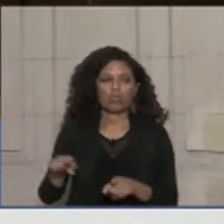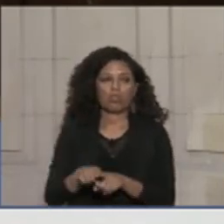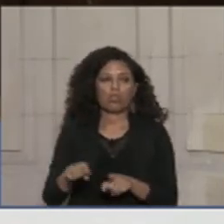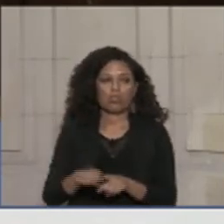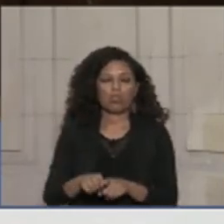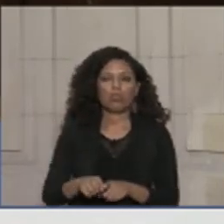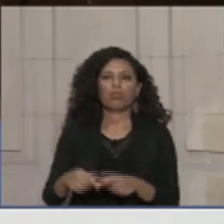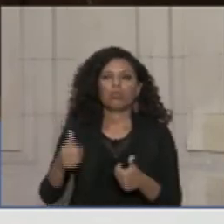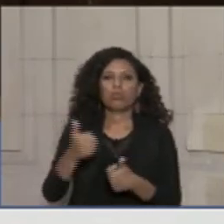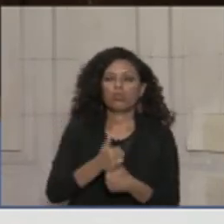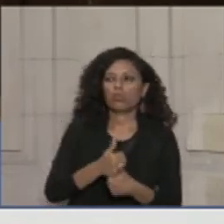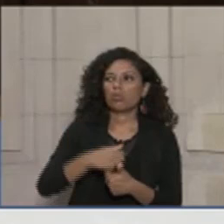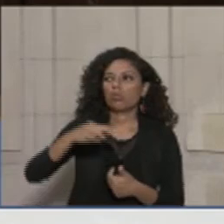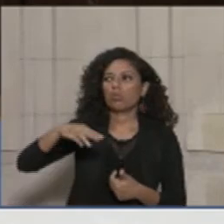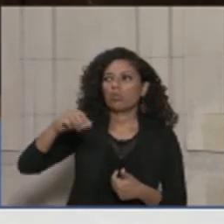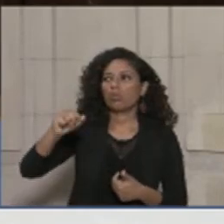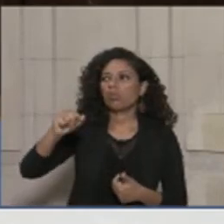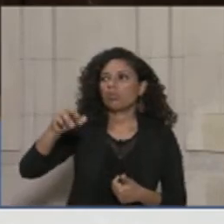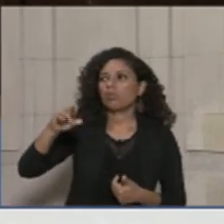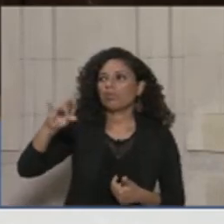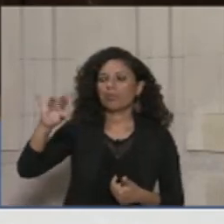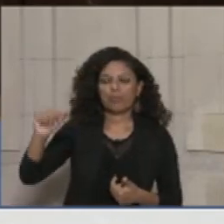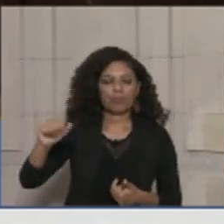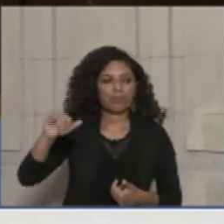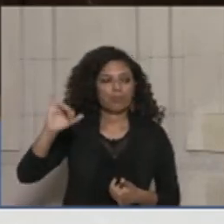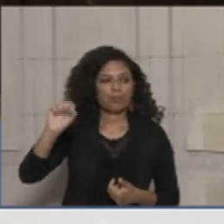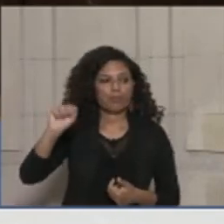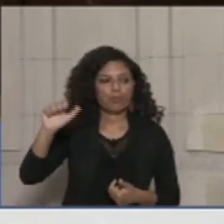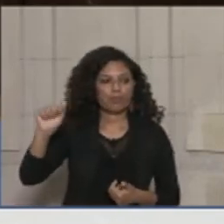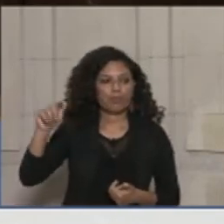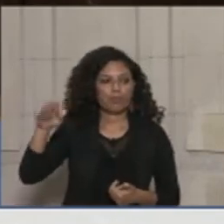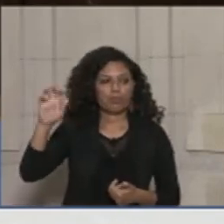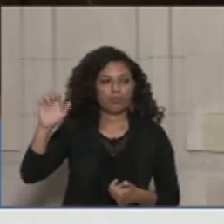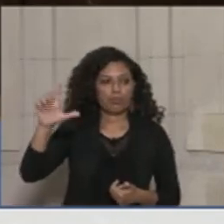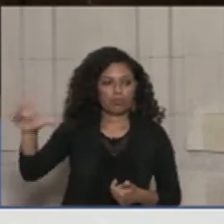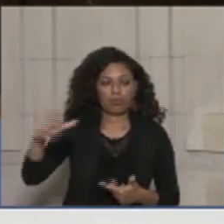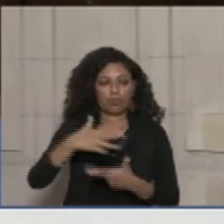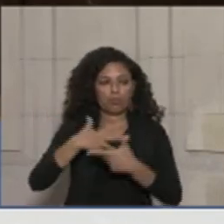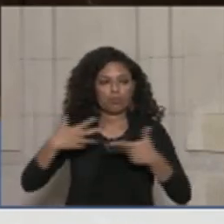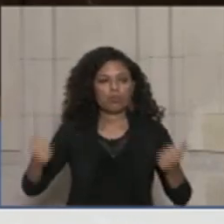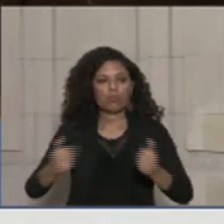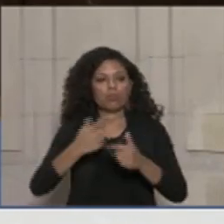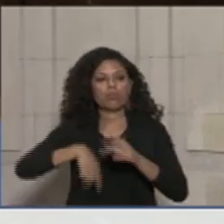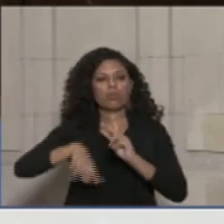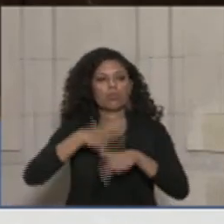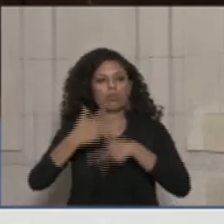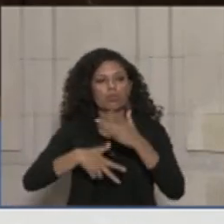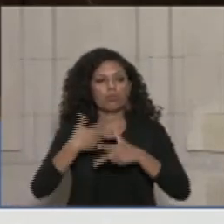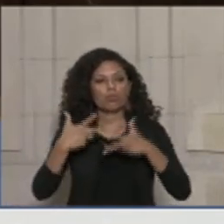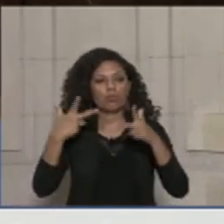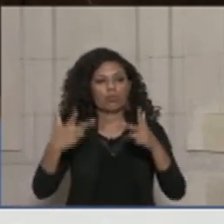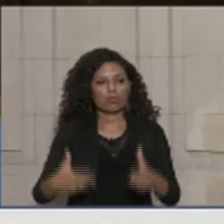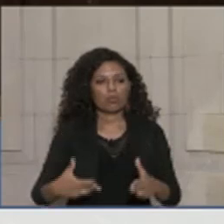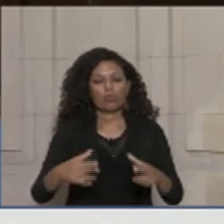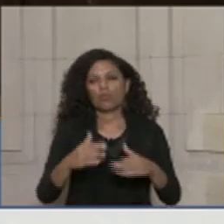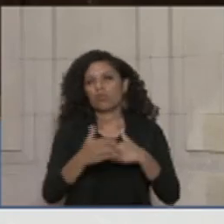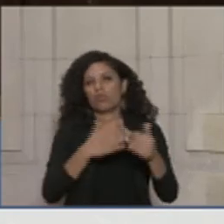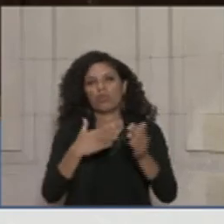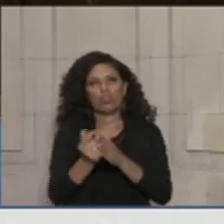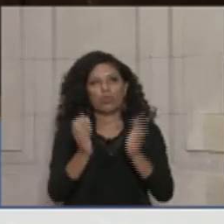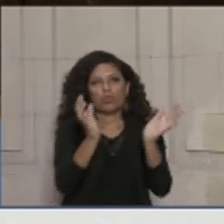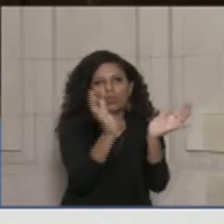Maria Isabel, onde mais uma vez foi destacado o que tenho visto nas audiências nessa casa, seja na Comissão de